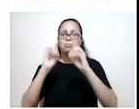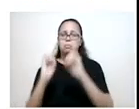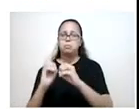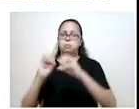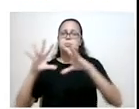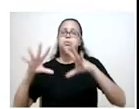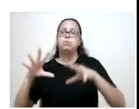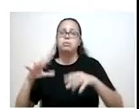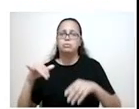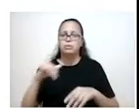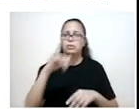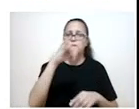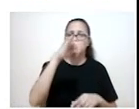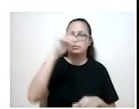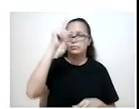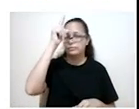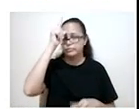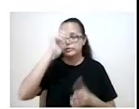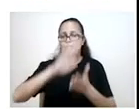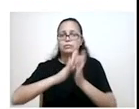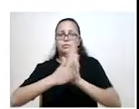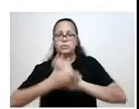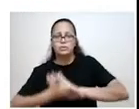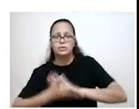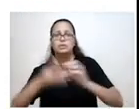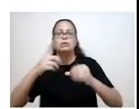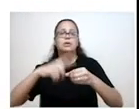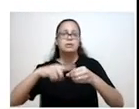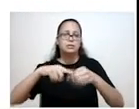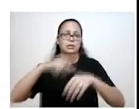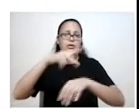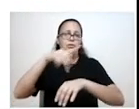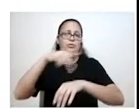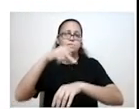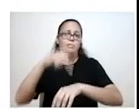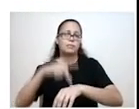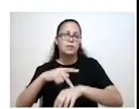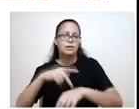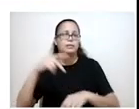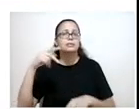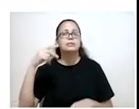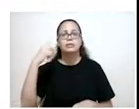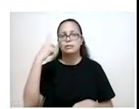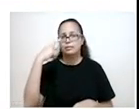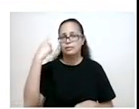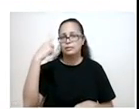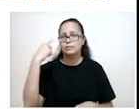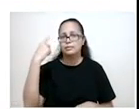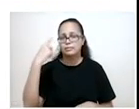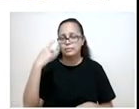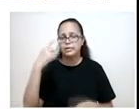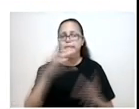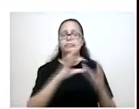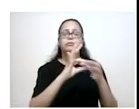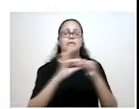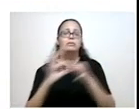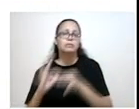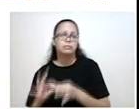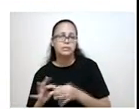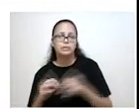e a destruição a essa cidade espanhola. Ok? Isso então foi durante esse contexto da Guerra